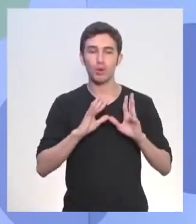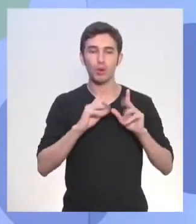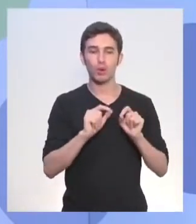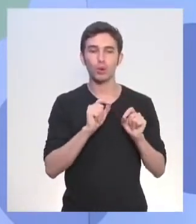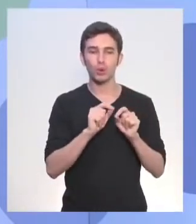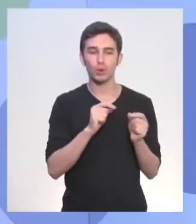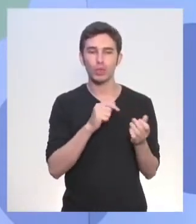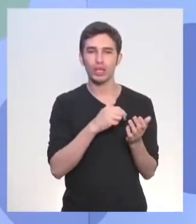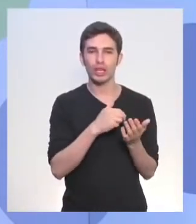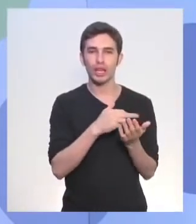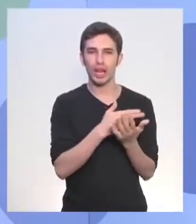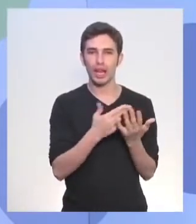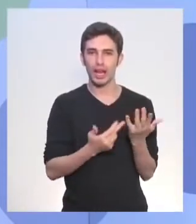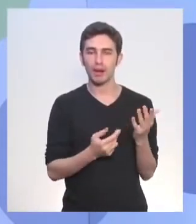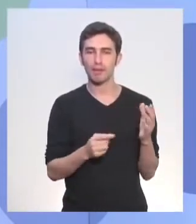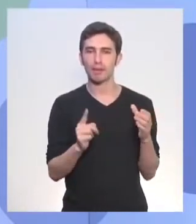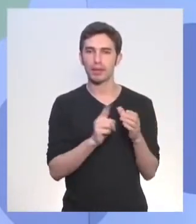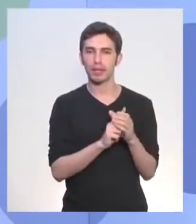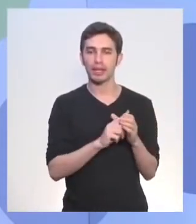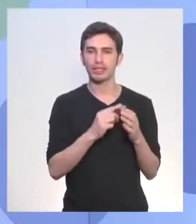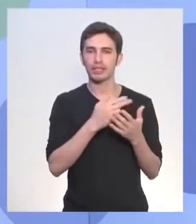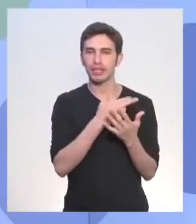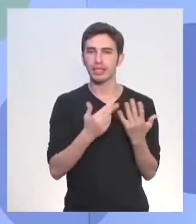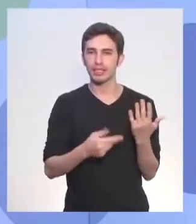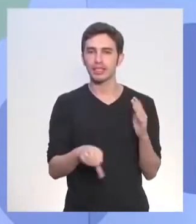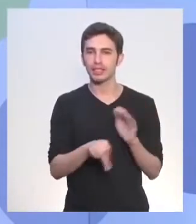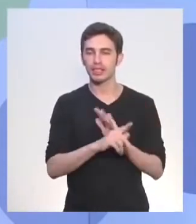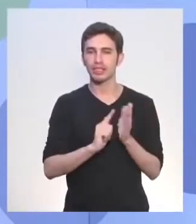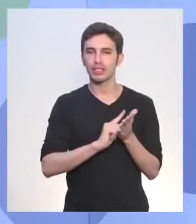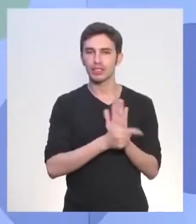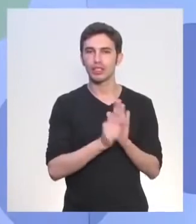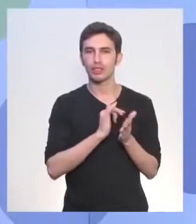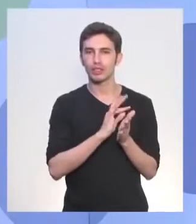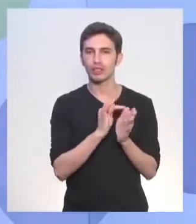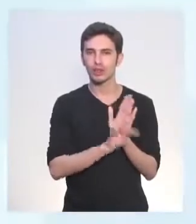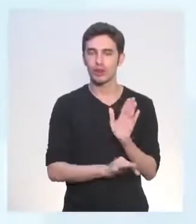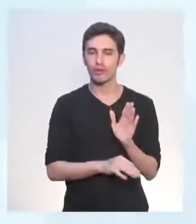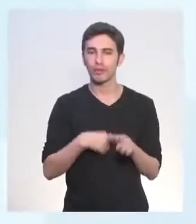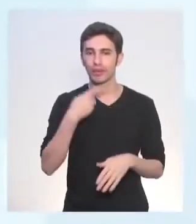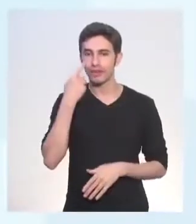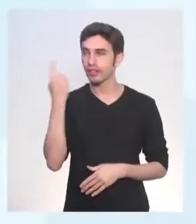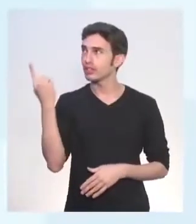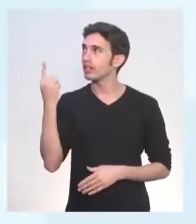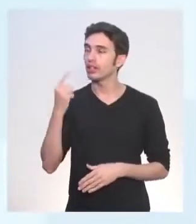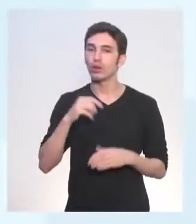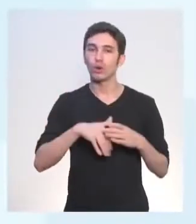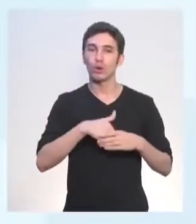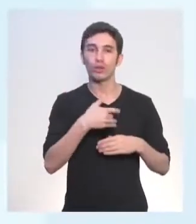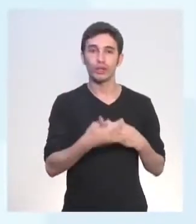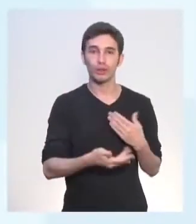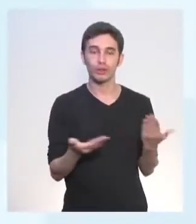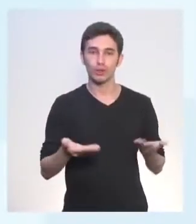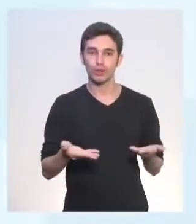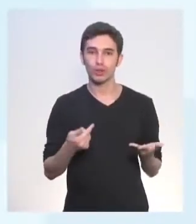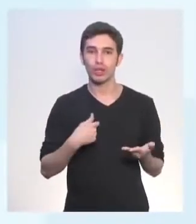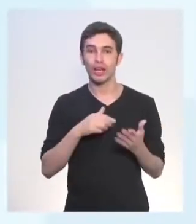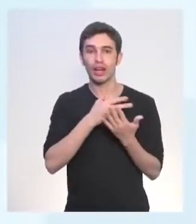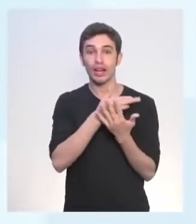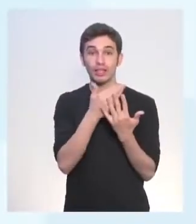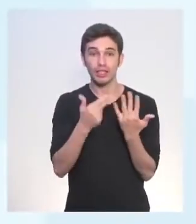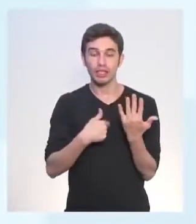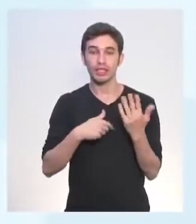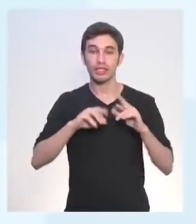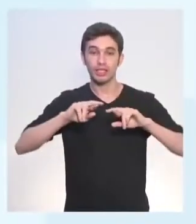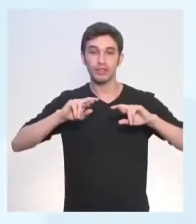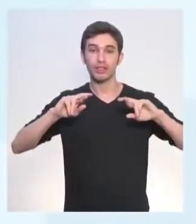os conteúdos de hoje, que eu vou pôr aí na tela para vocês, ó, conteúdos de hoje. Características que diferenciam fatos de